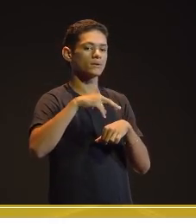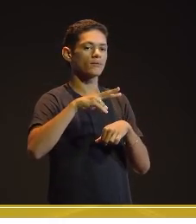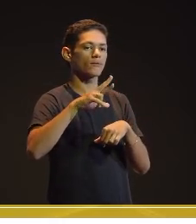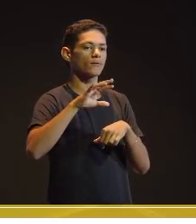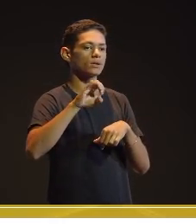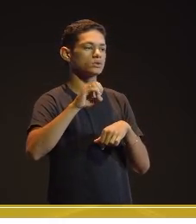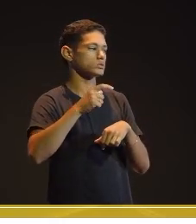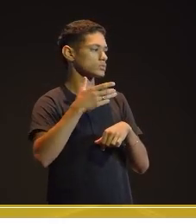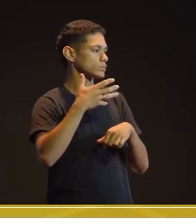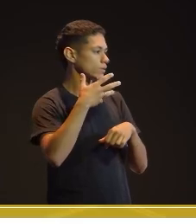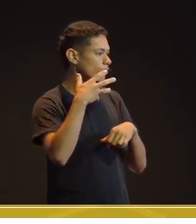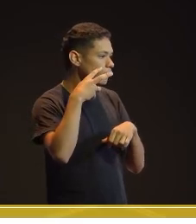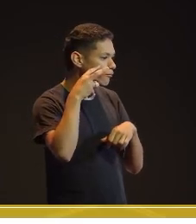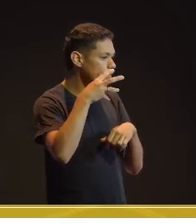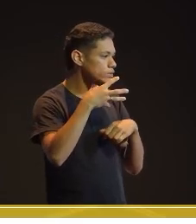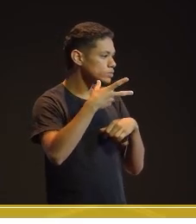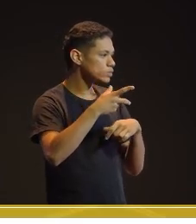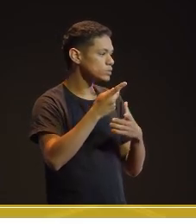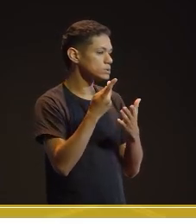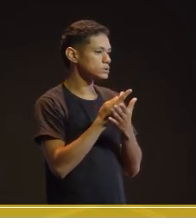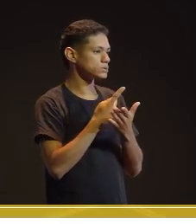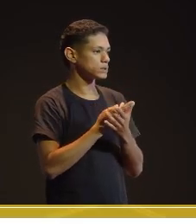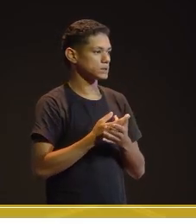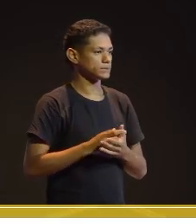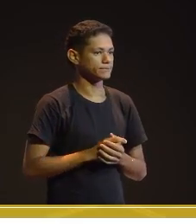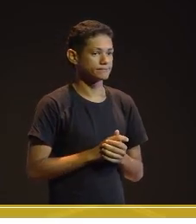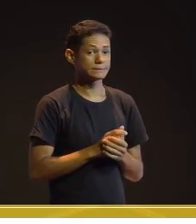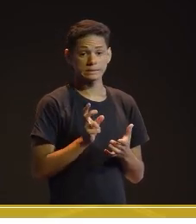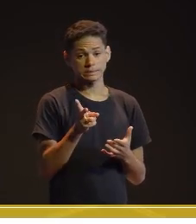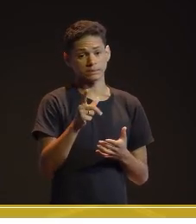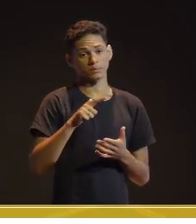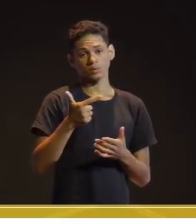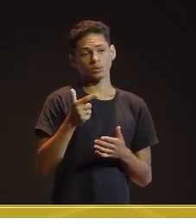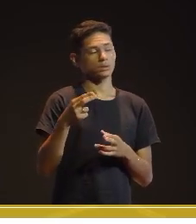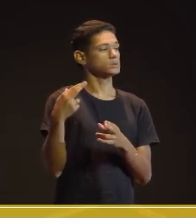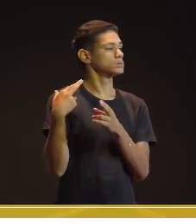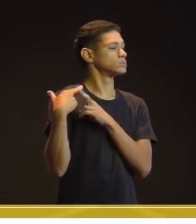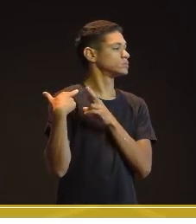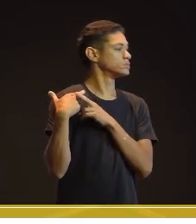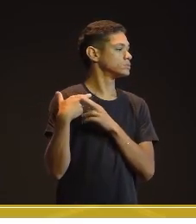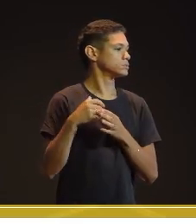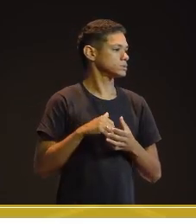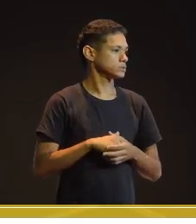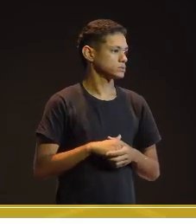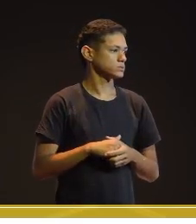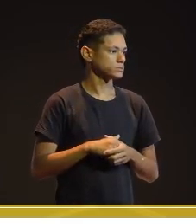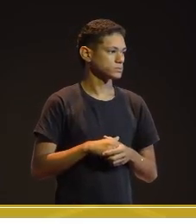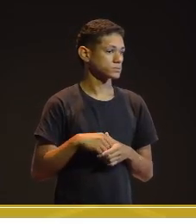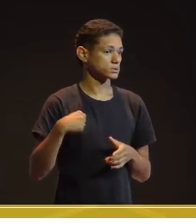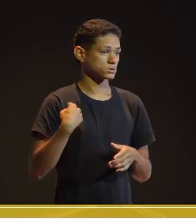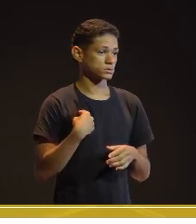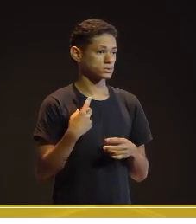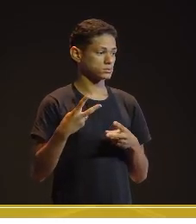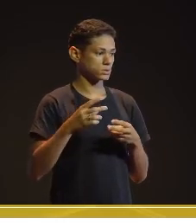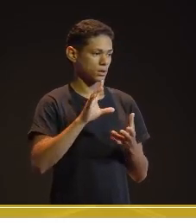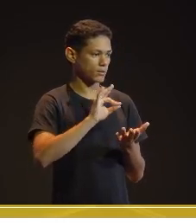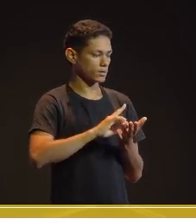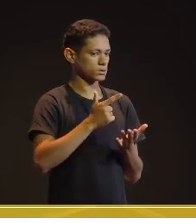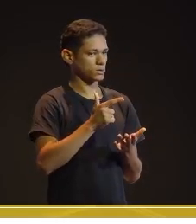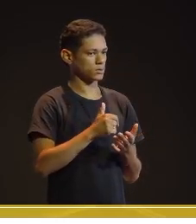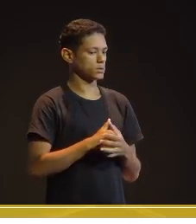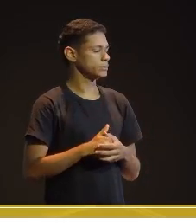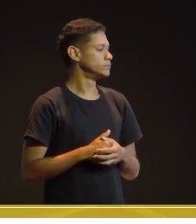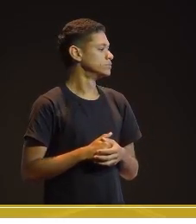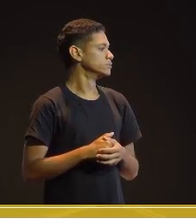vê todas as falhas que acontecem na planta. E nem sempre a responsabilidade é do inversor. E a gente vai ver que não é mesmo.